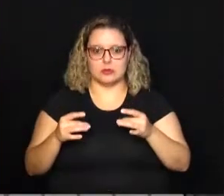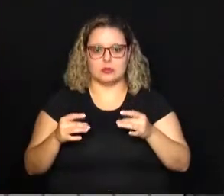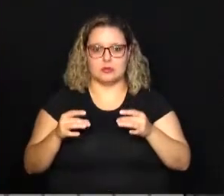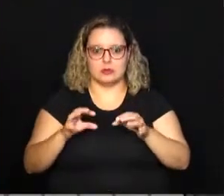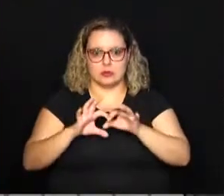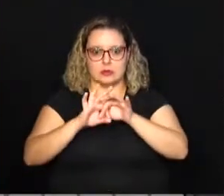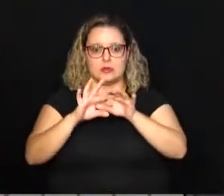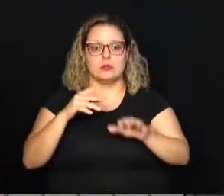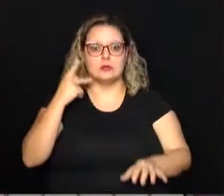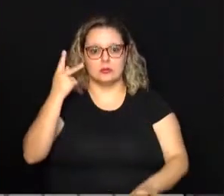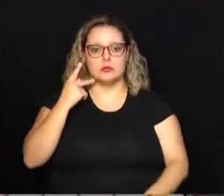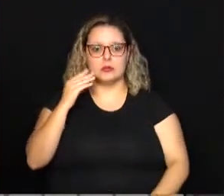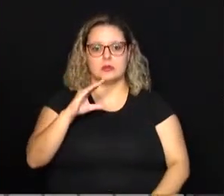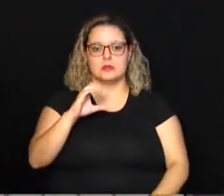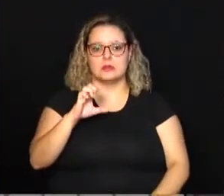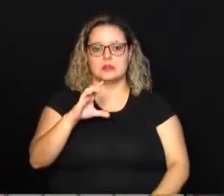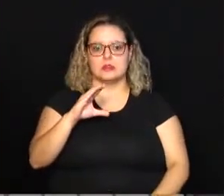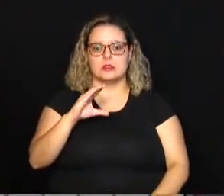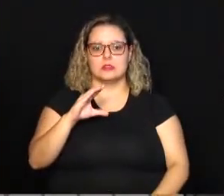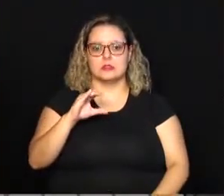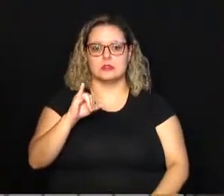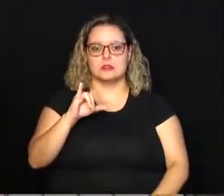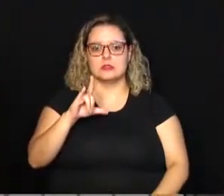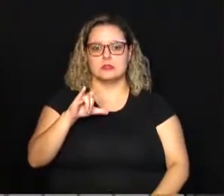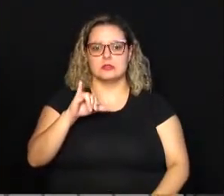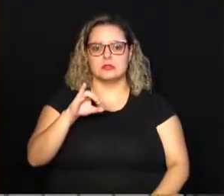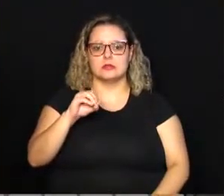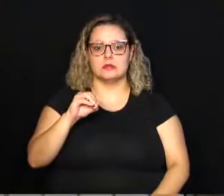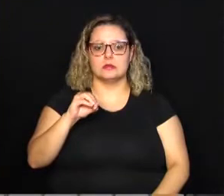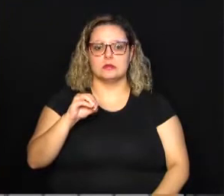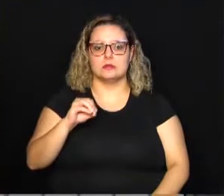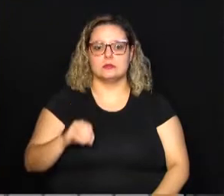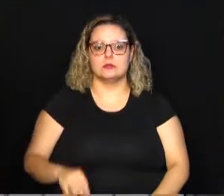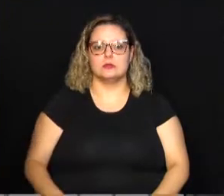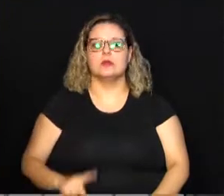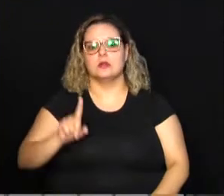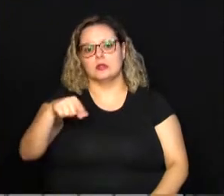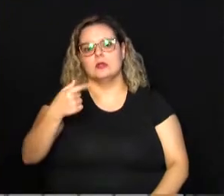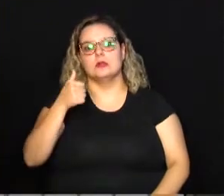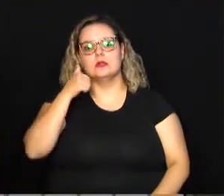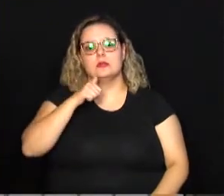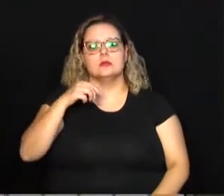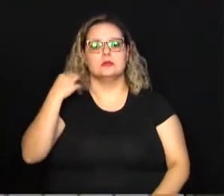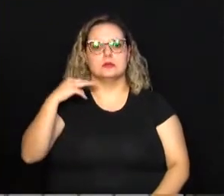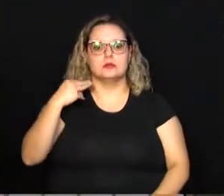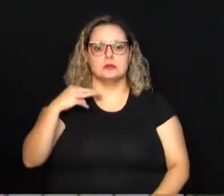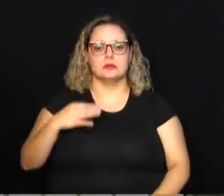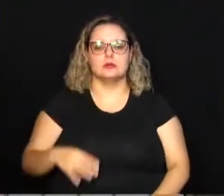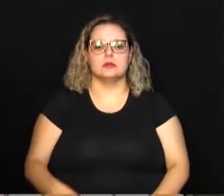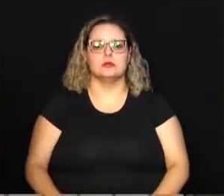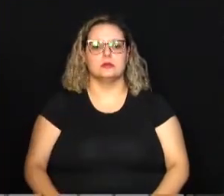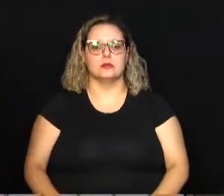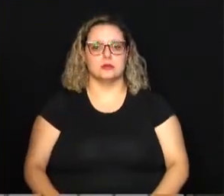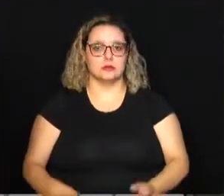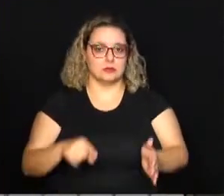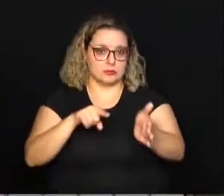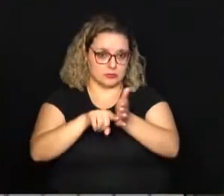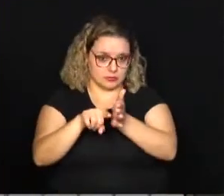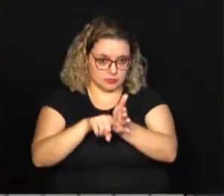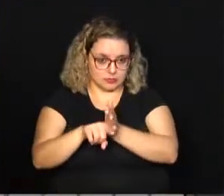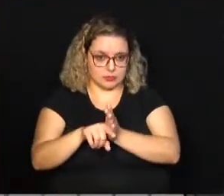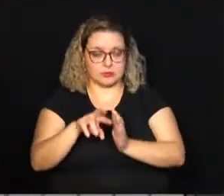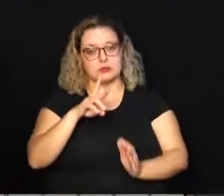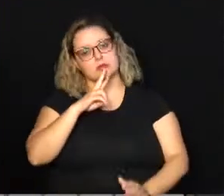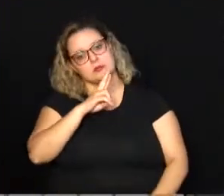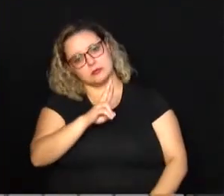para o vereador Cecílio Santos, e logo em seguida eu já passo para a Mariana. Então, os questionamentos do Cecílio, o senhor responde